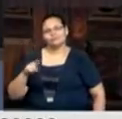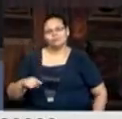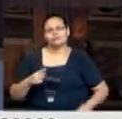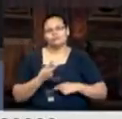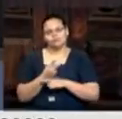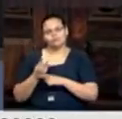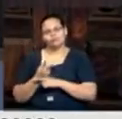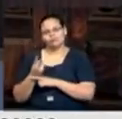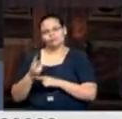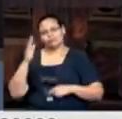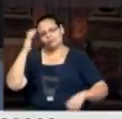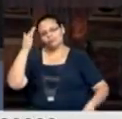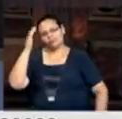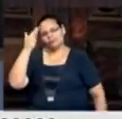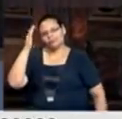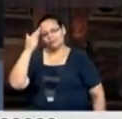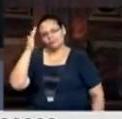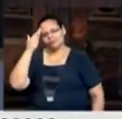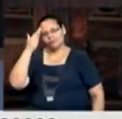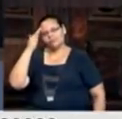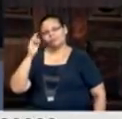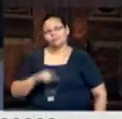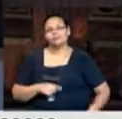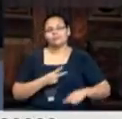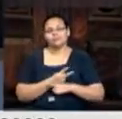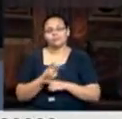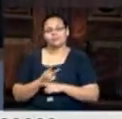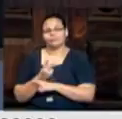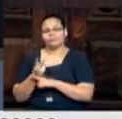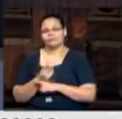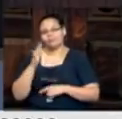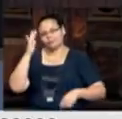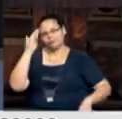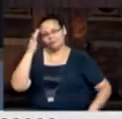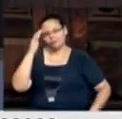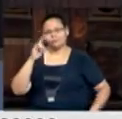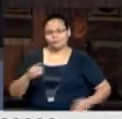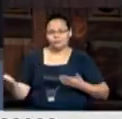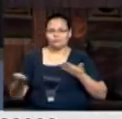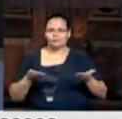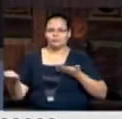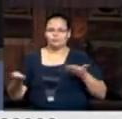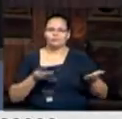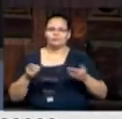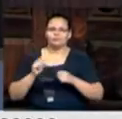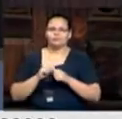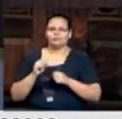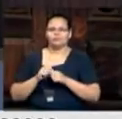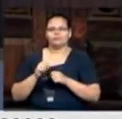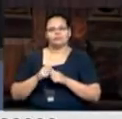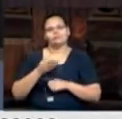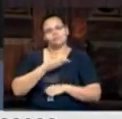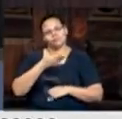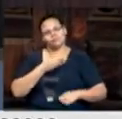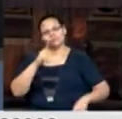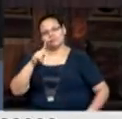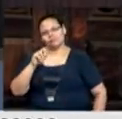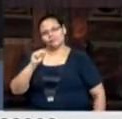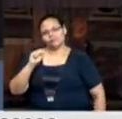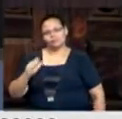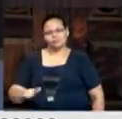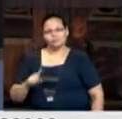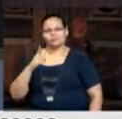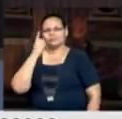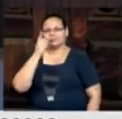busca do entendimento, que haja abertura na busca do entendimento, e é esse convite que eu faço aos companheiros do PSOL,